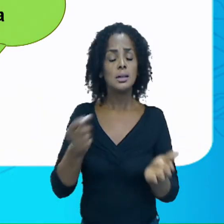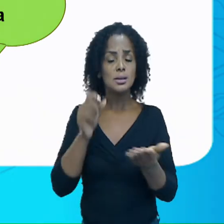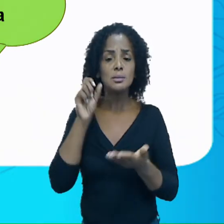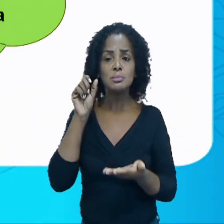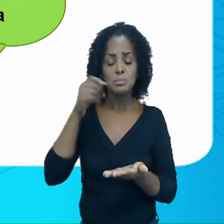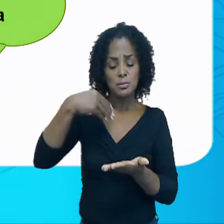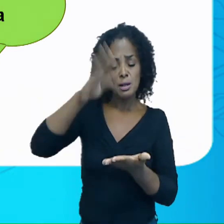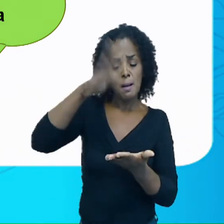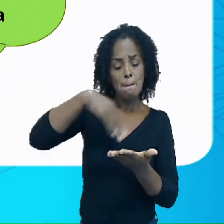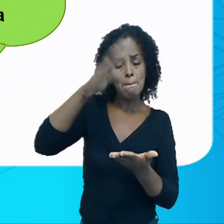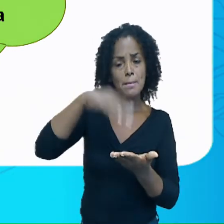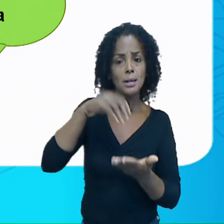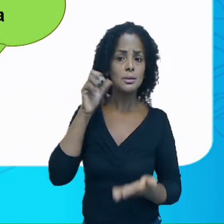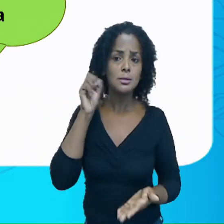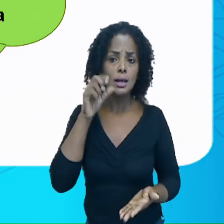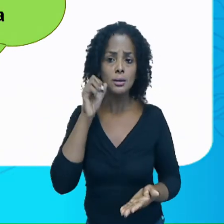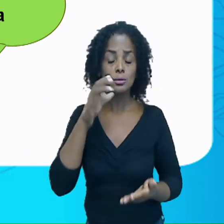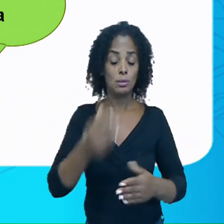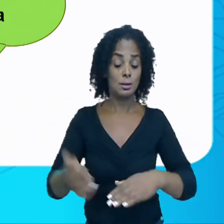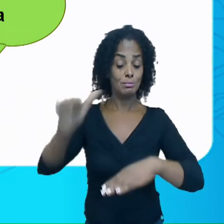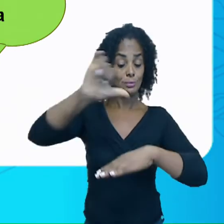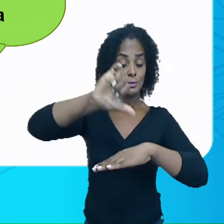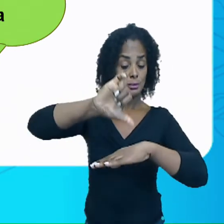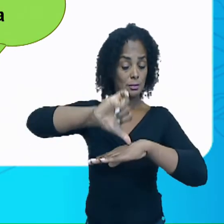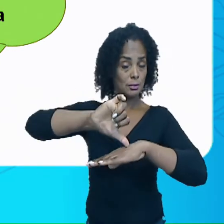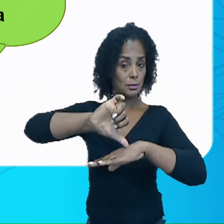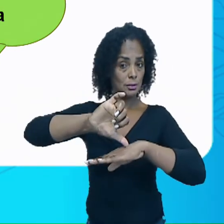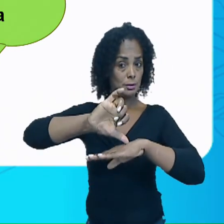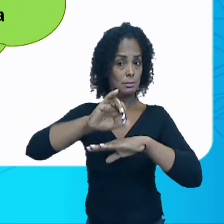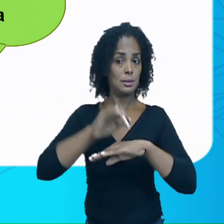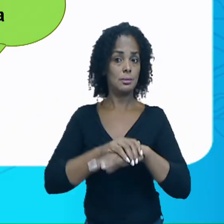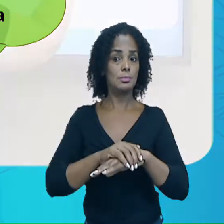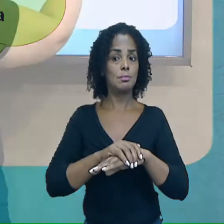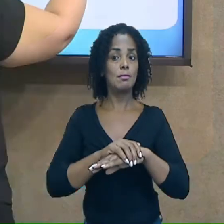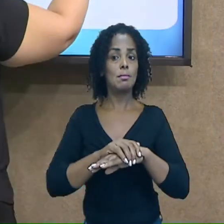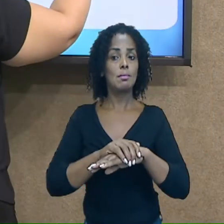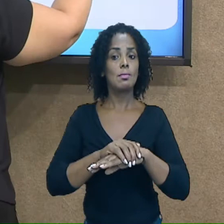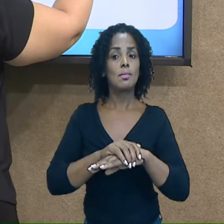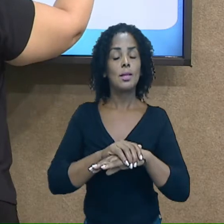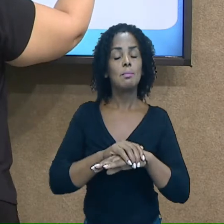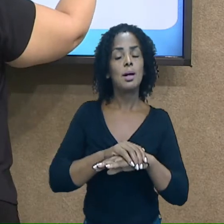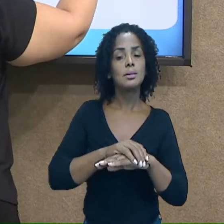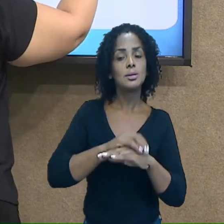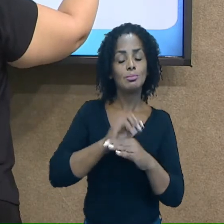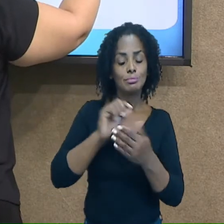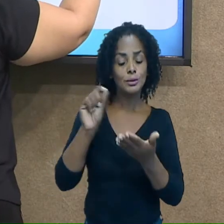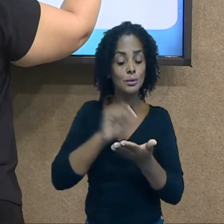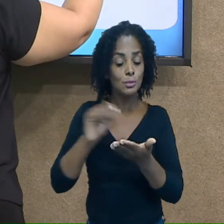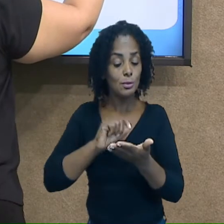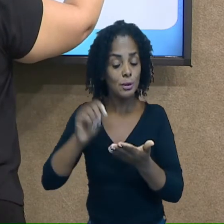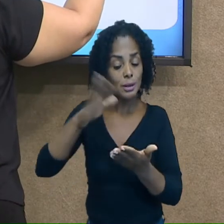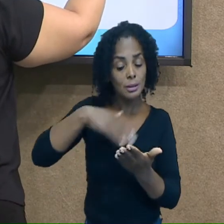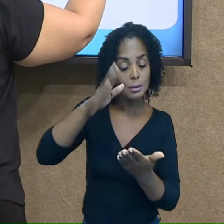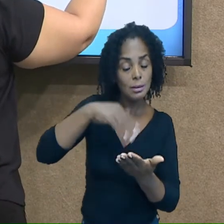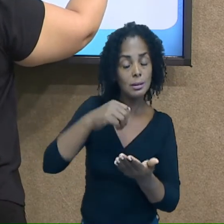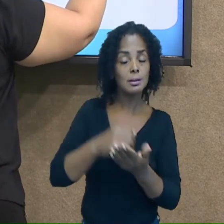aqui no meu numerador, ok? Então, a parte colorida, essa de cima,